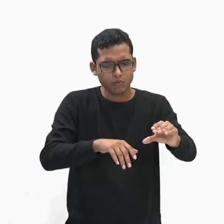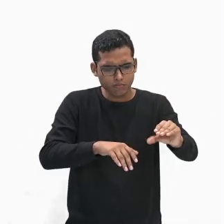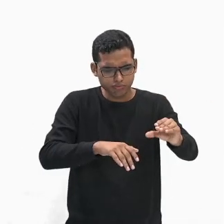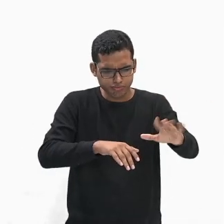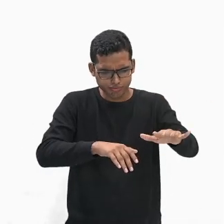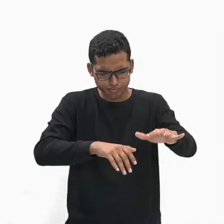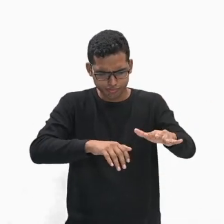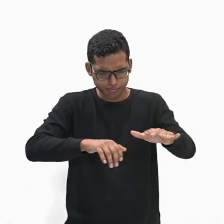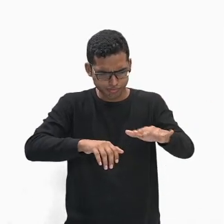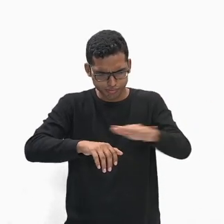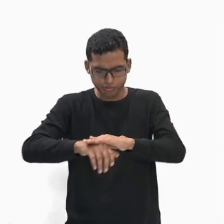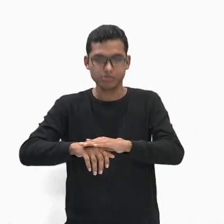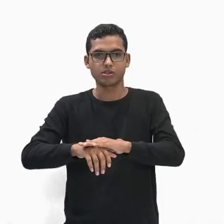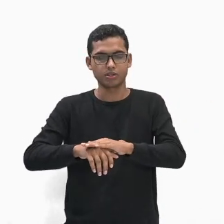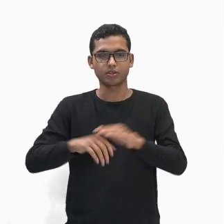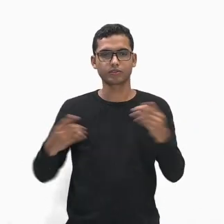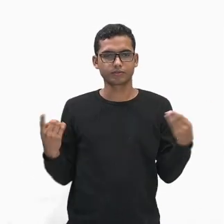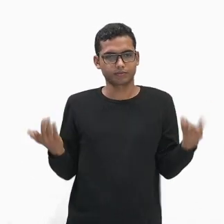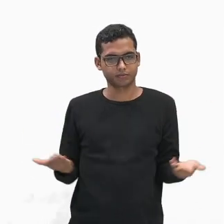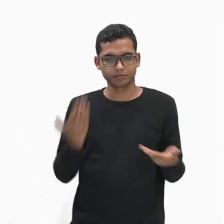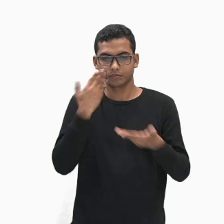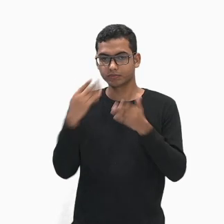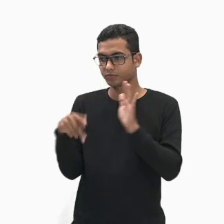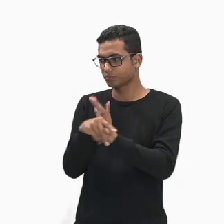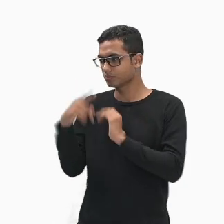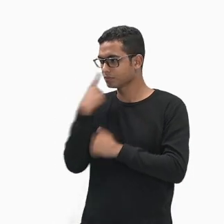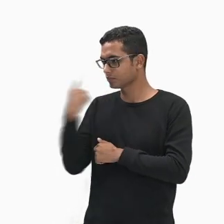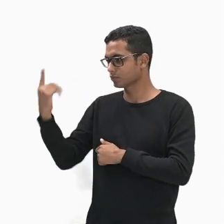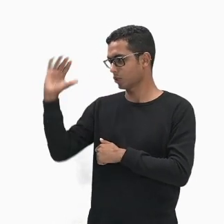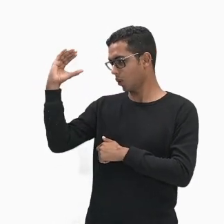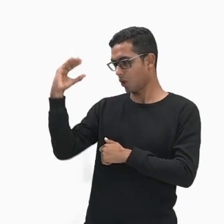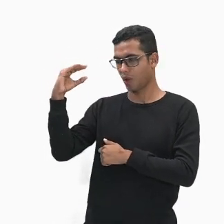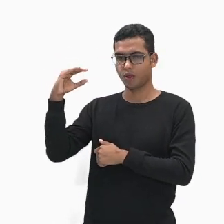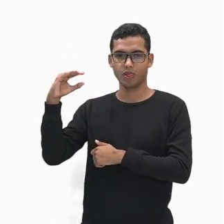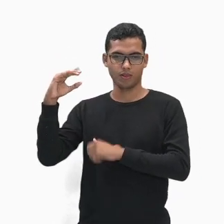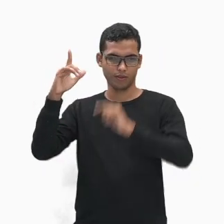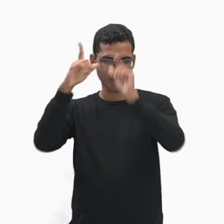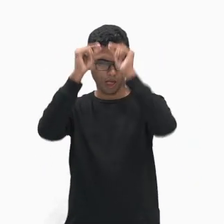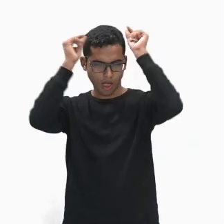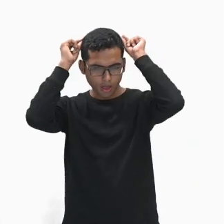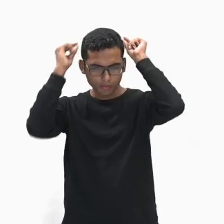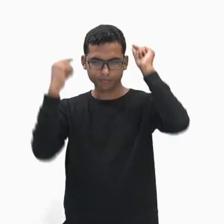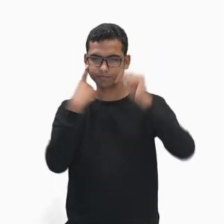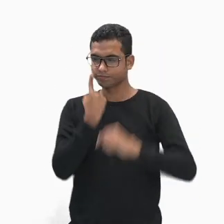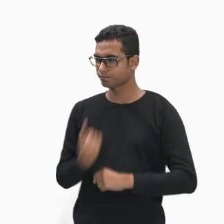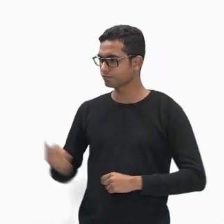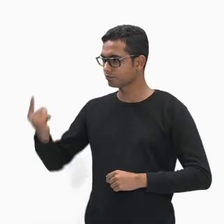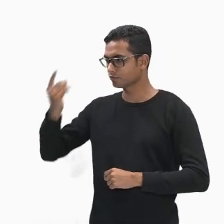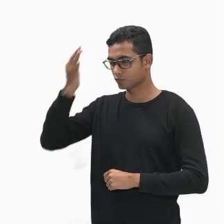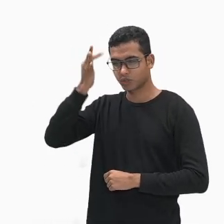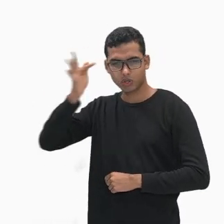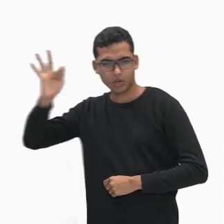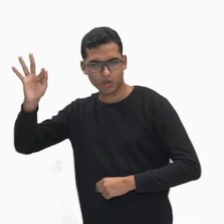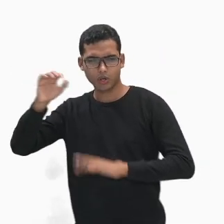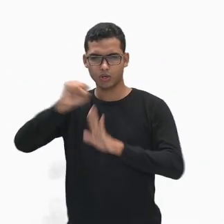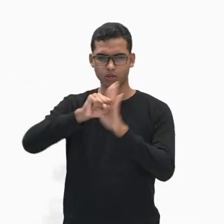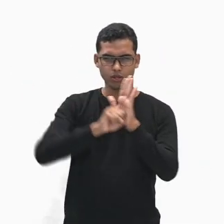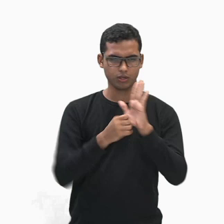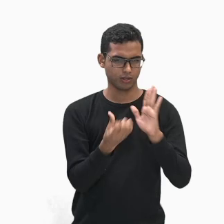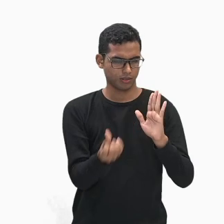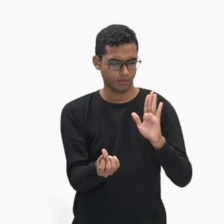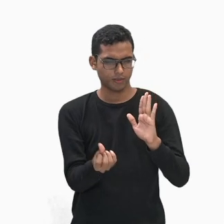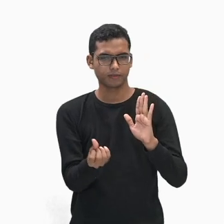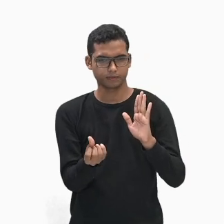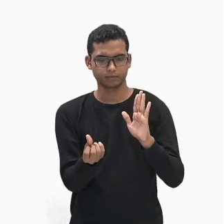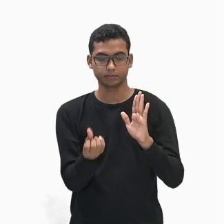vídeo que ela falou que o cientista Tales de Mileto, que no século VI,